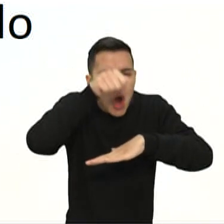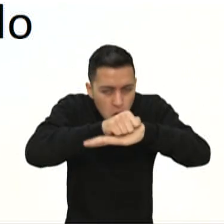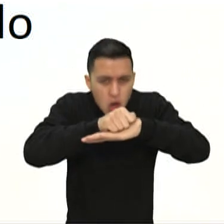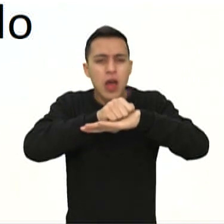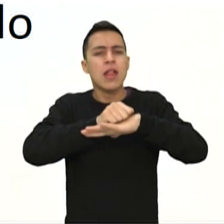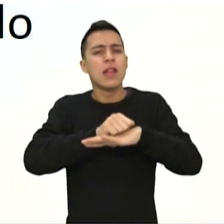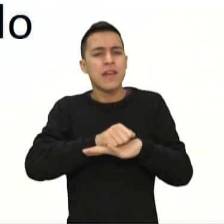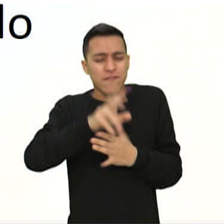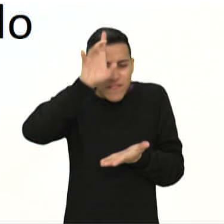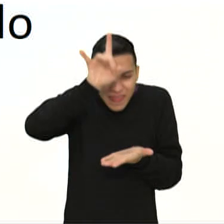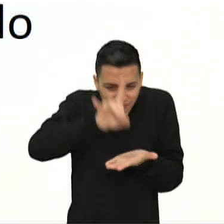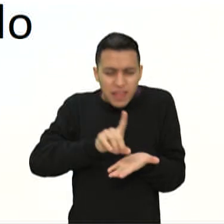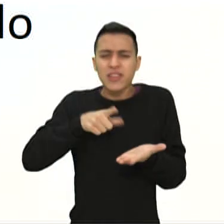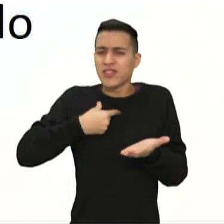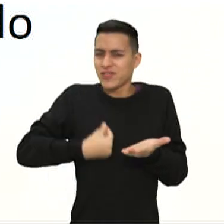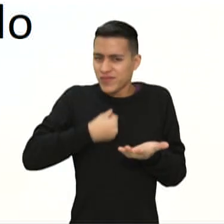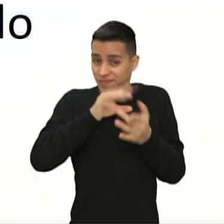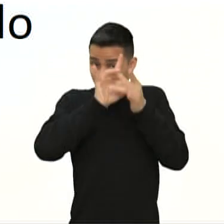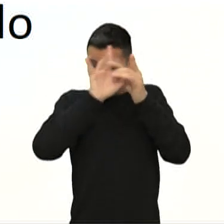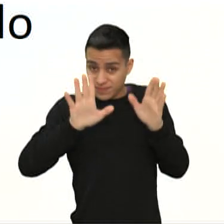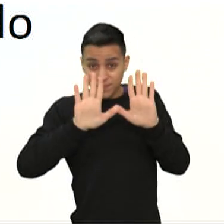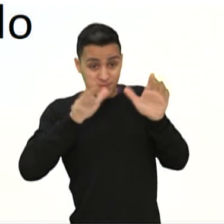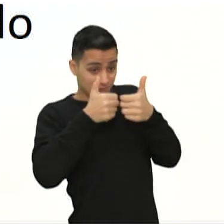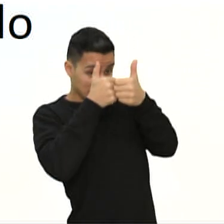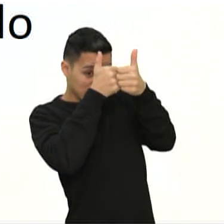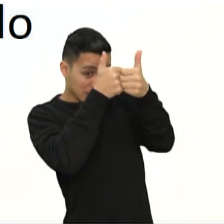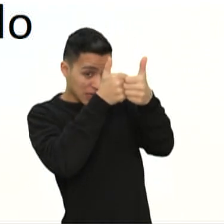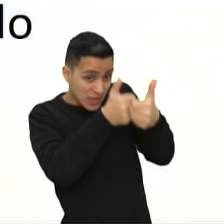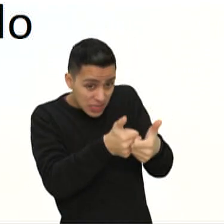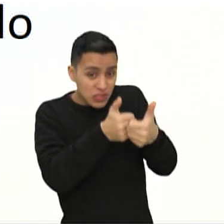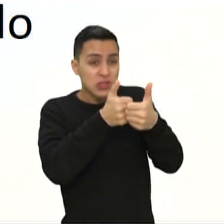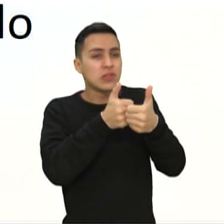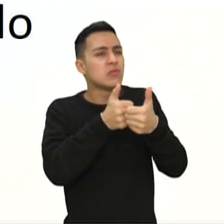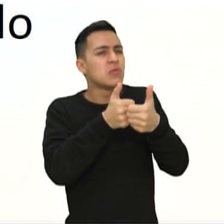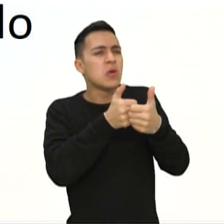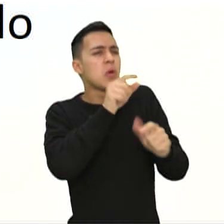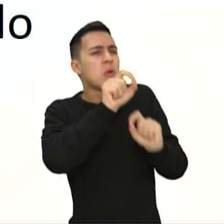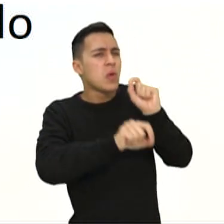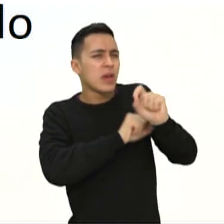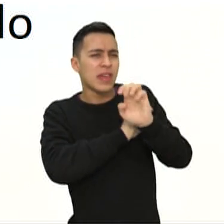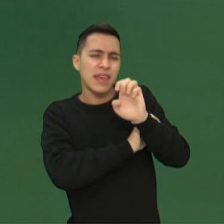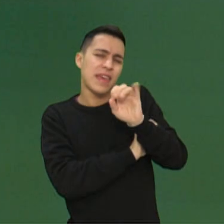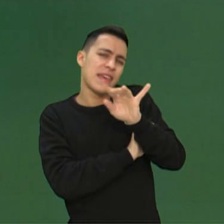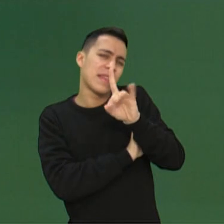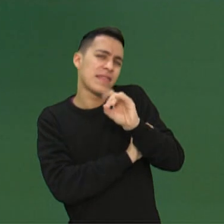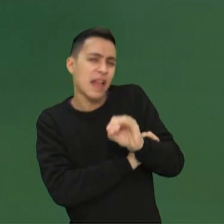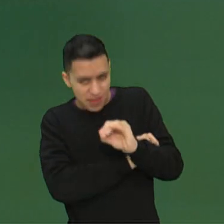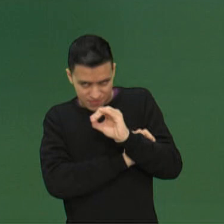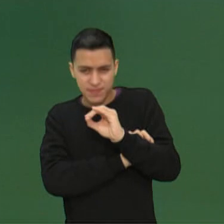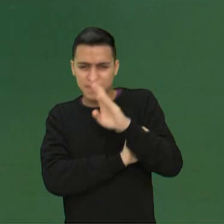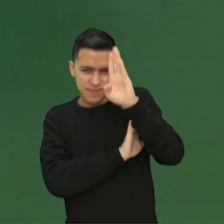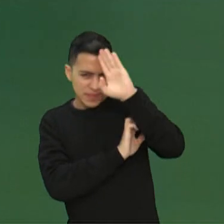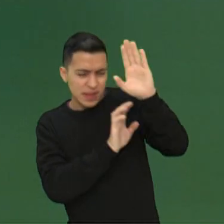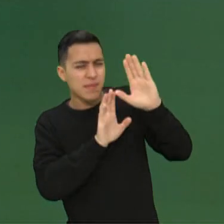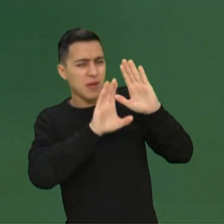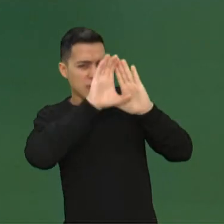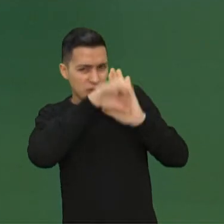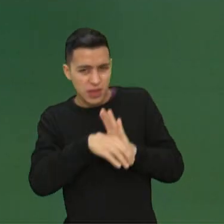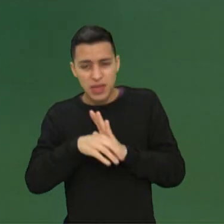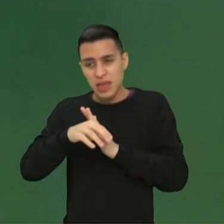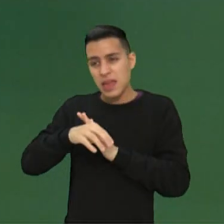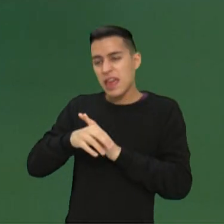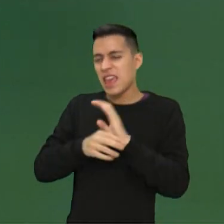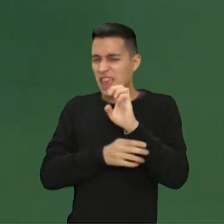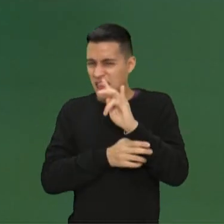de fato, então, dentro do Estado, tá? Então, conceitos principais aqui, né? Espírito